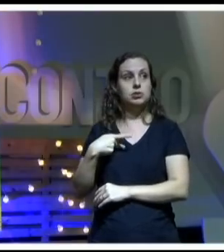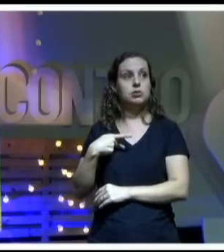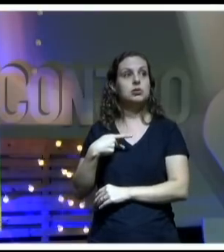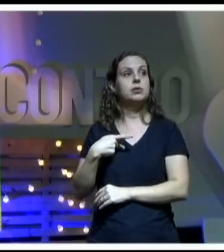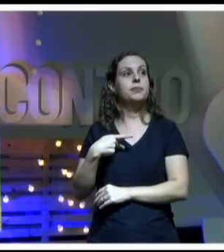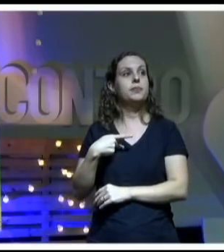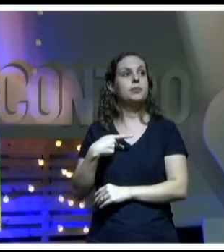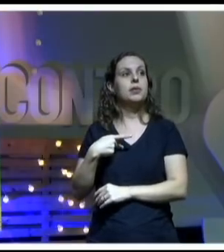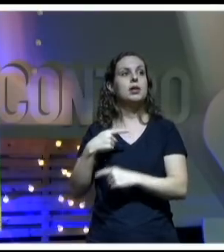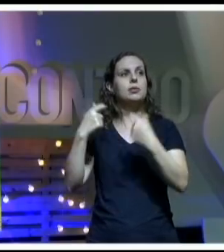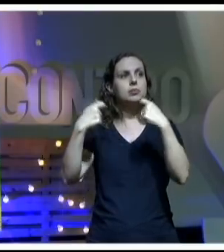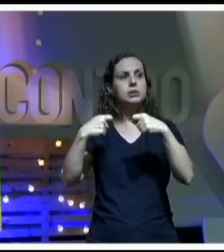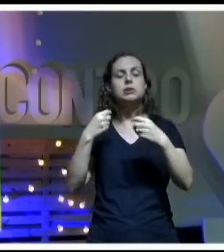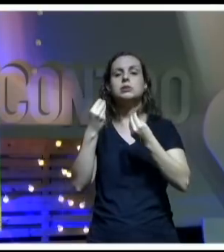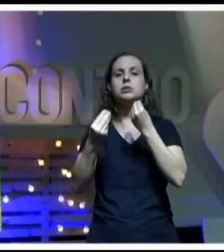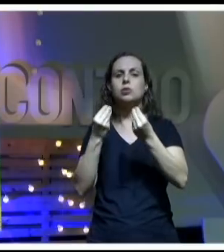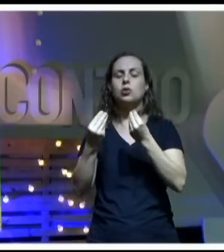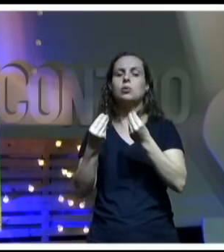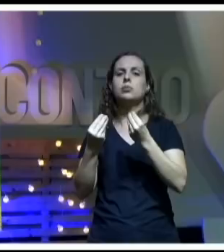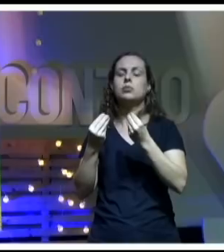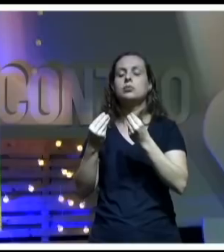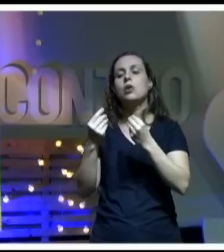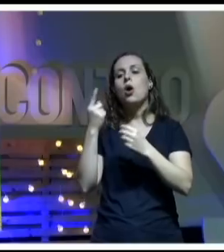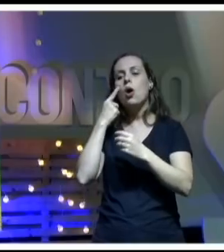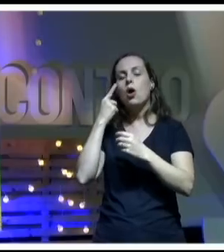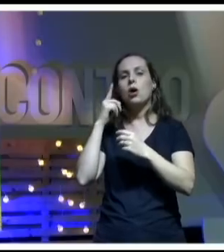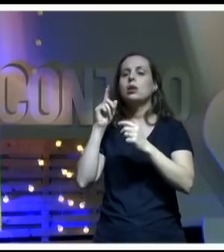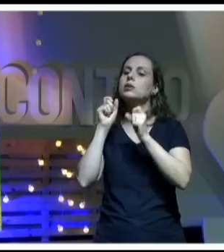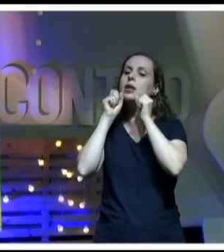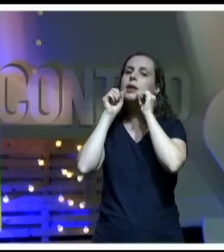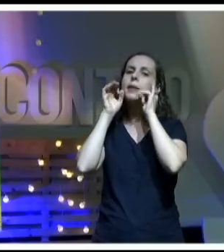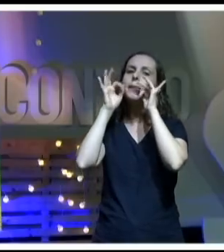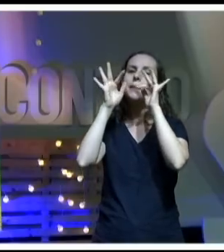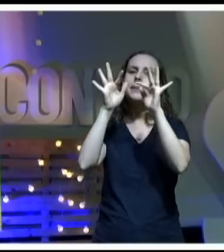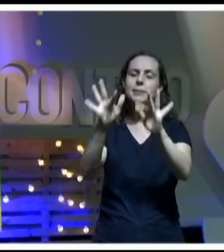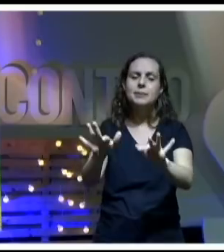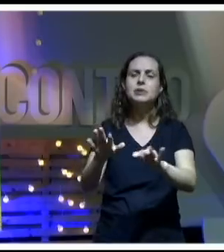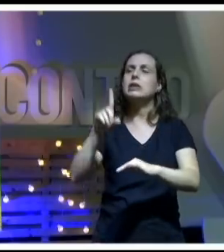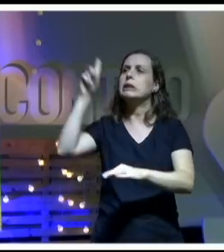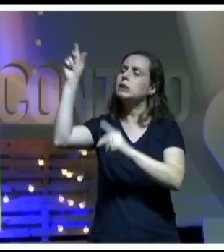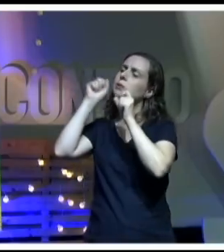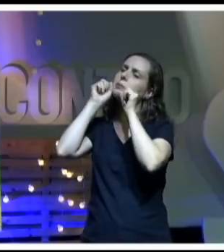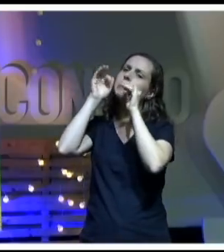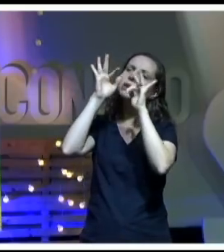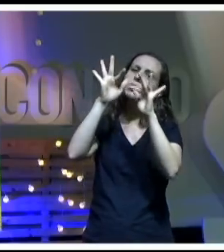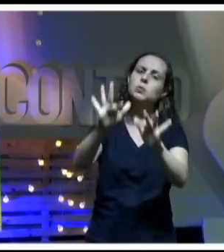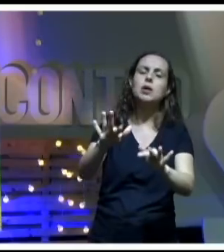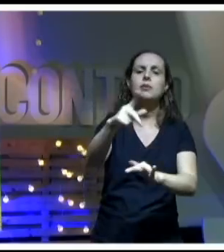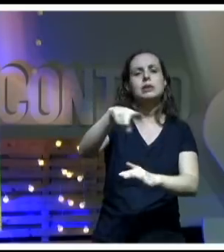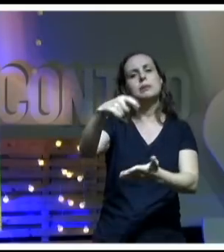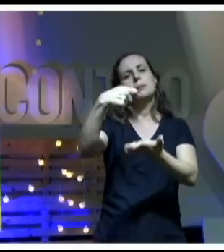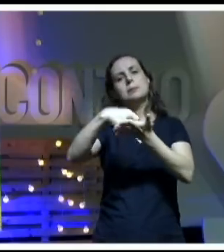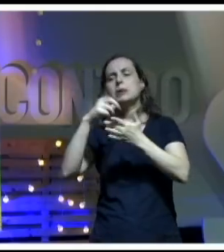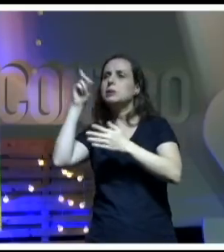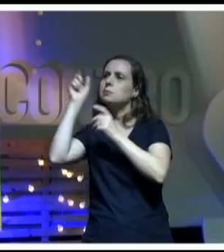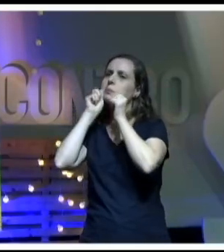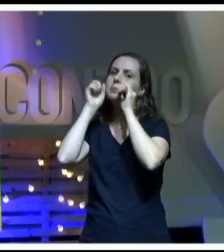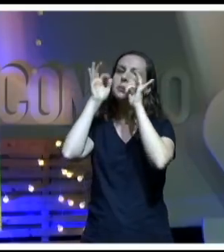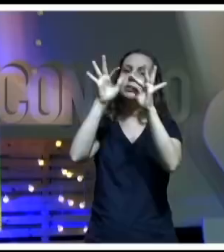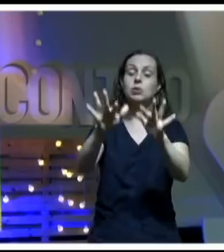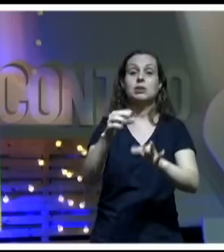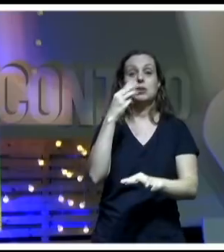materiais aos seus seguidores como um sinal do seu favor o nome disso é a teologia da prosperidade só 34%